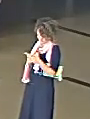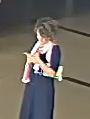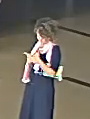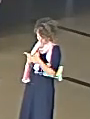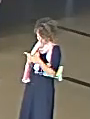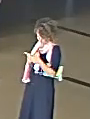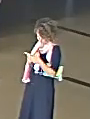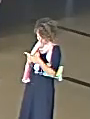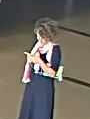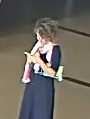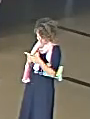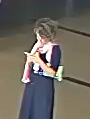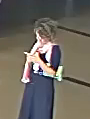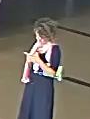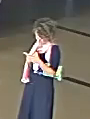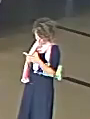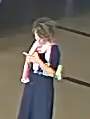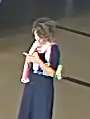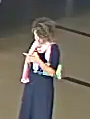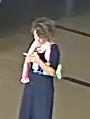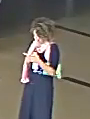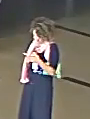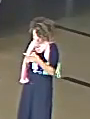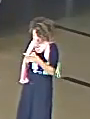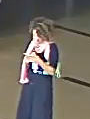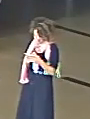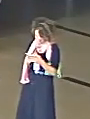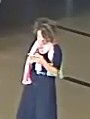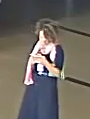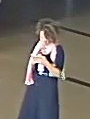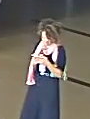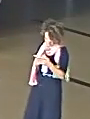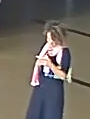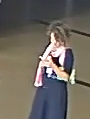isso que a portaria do do imetro